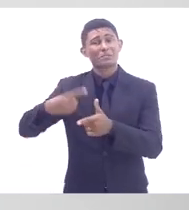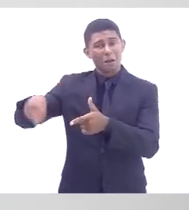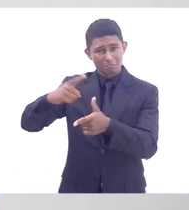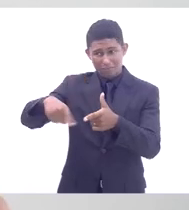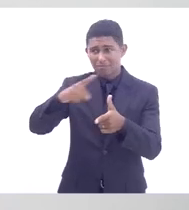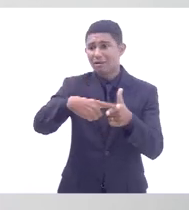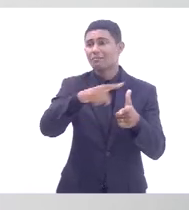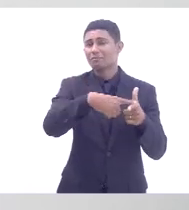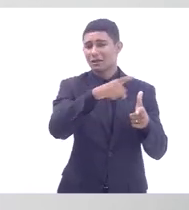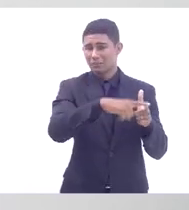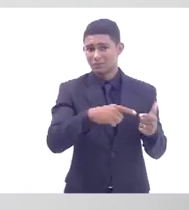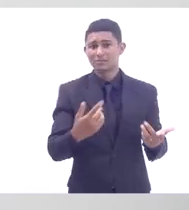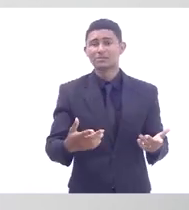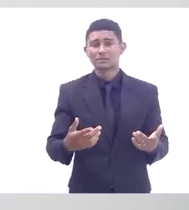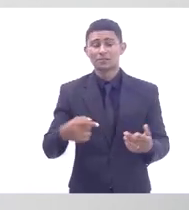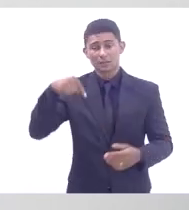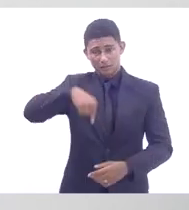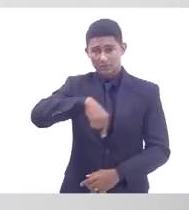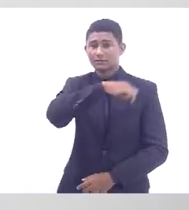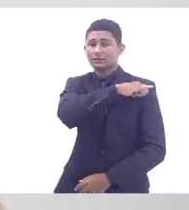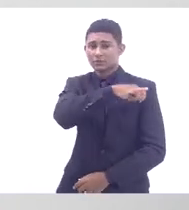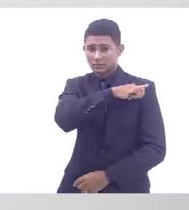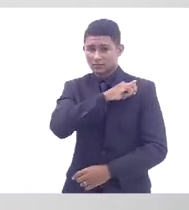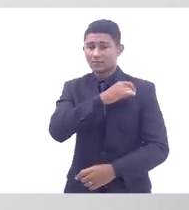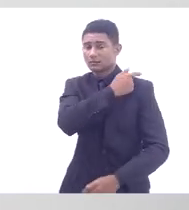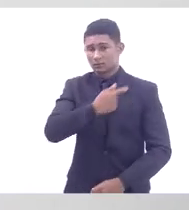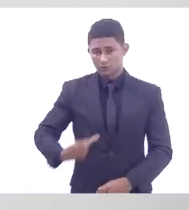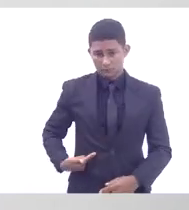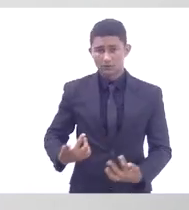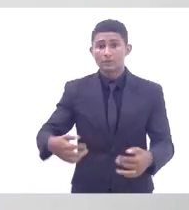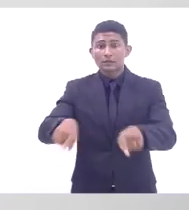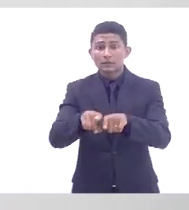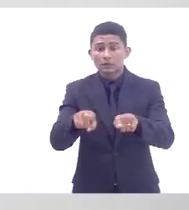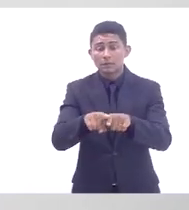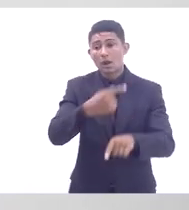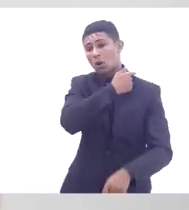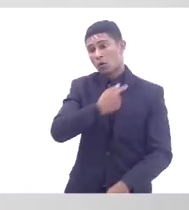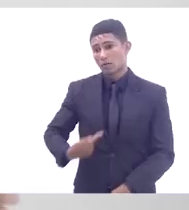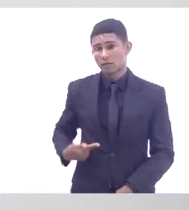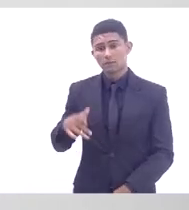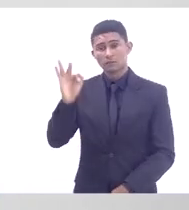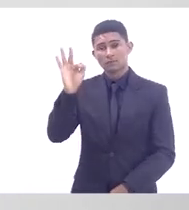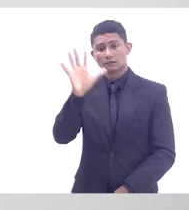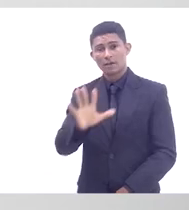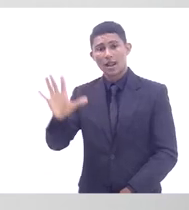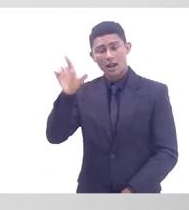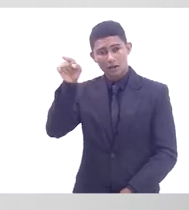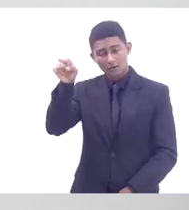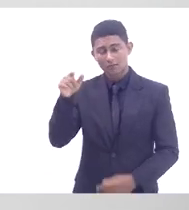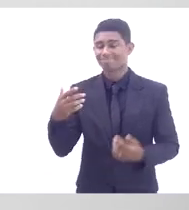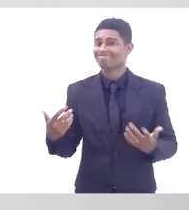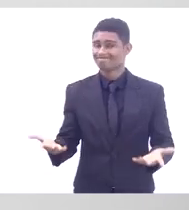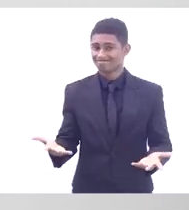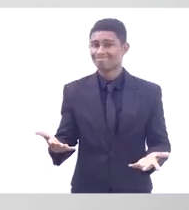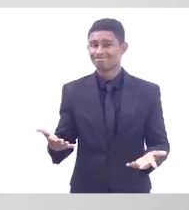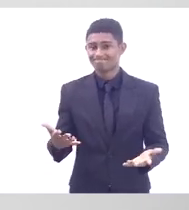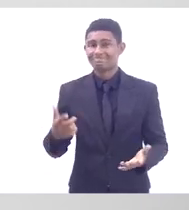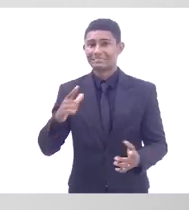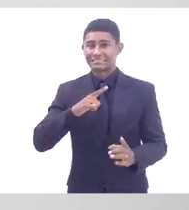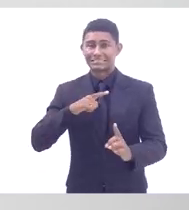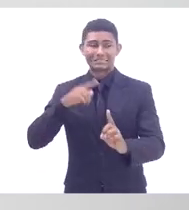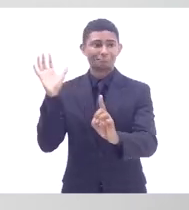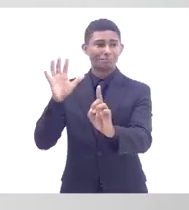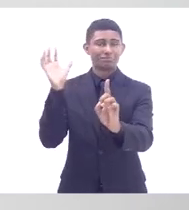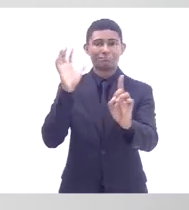que diz respeito ao governo do Rio de Janeiro e de respeito também ao governo federal isso tem impactado uma série de encaminhamento